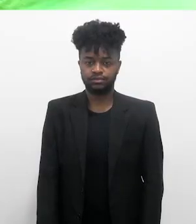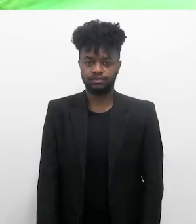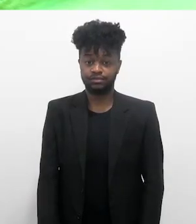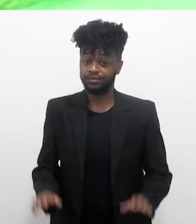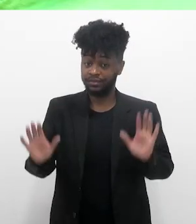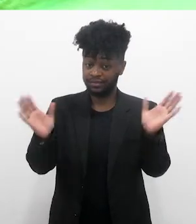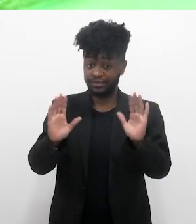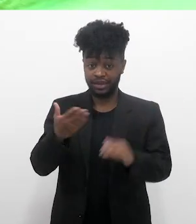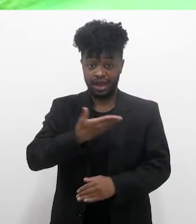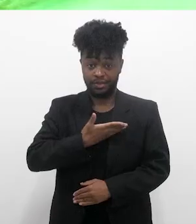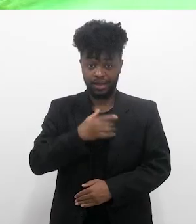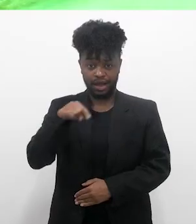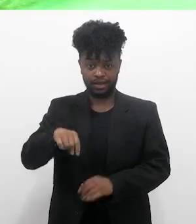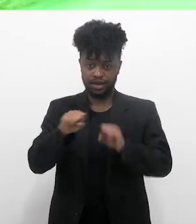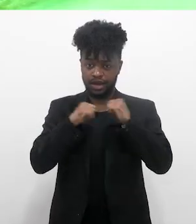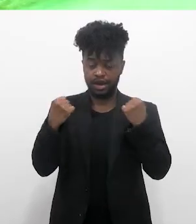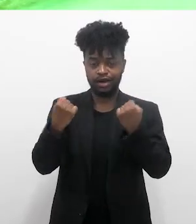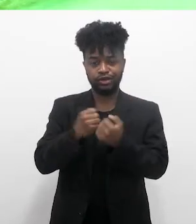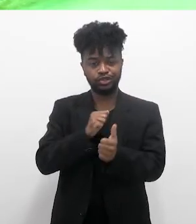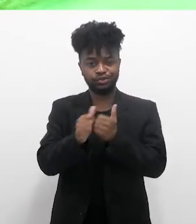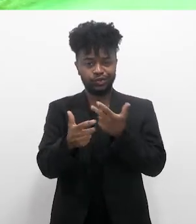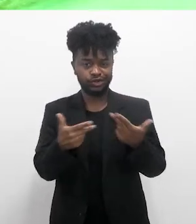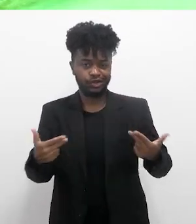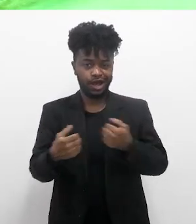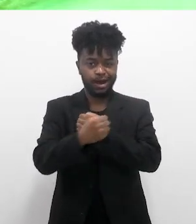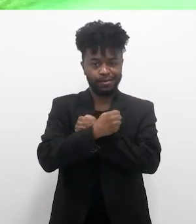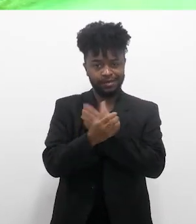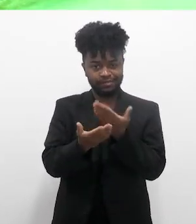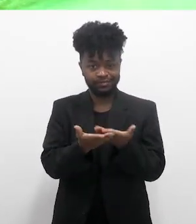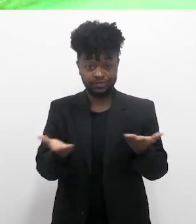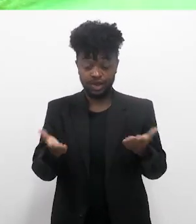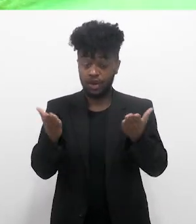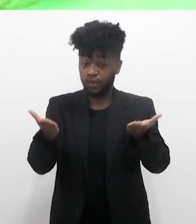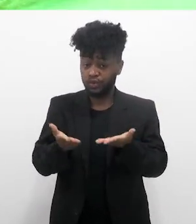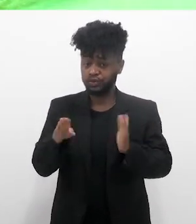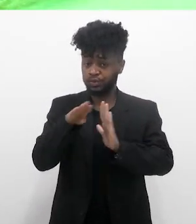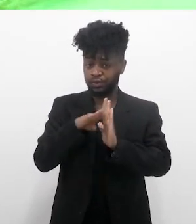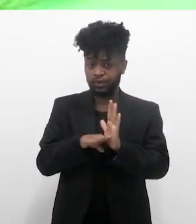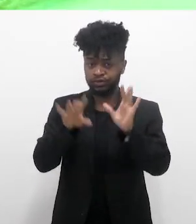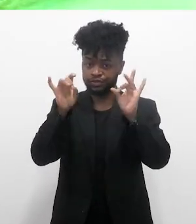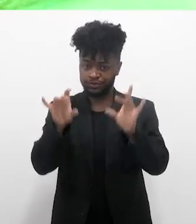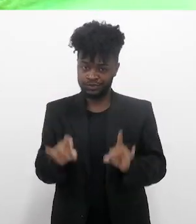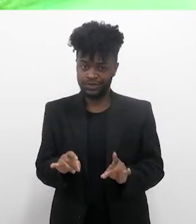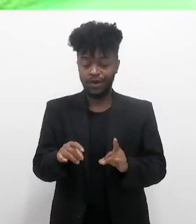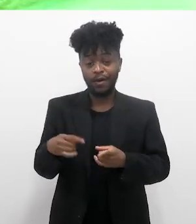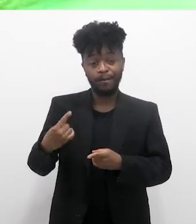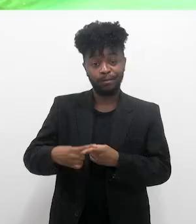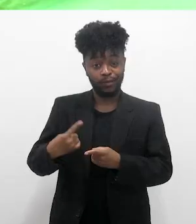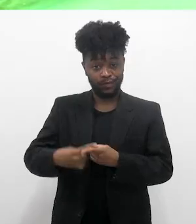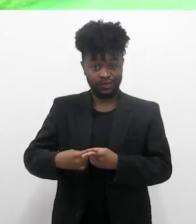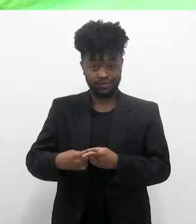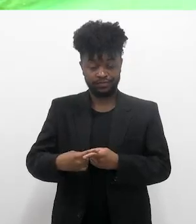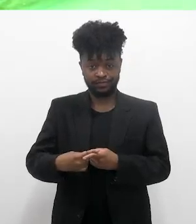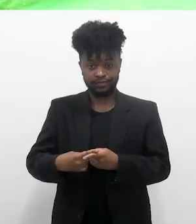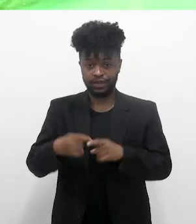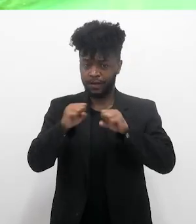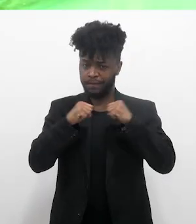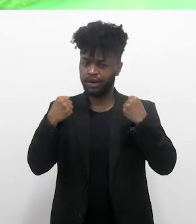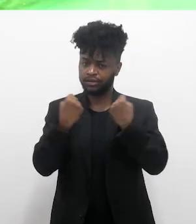Alô, amigos do Arena Esportiva, aquele abraço. É um programa todo especial. Afinal de contas, o Maracanã